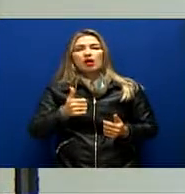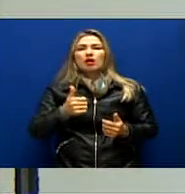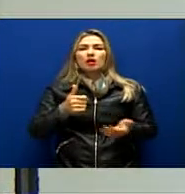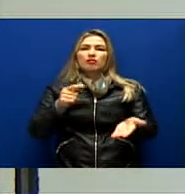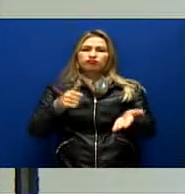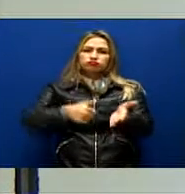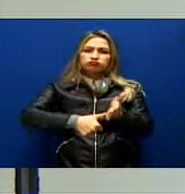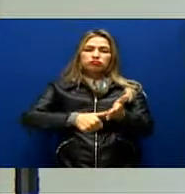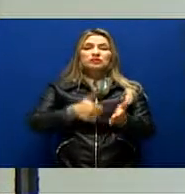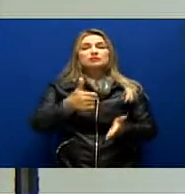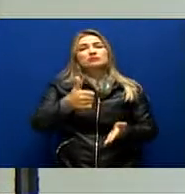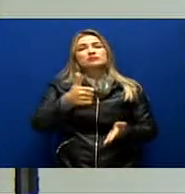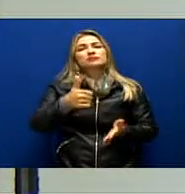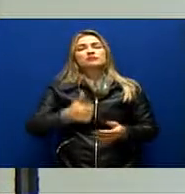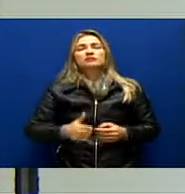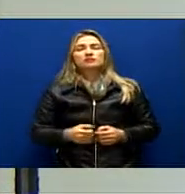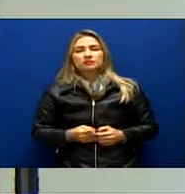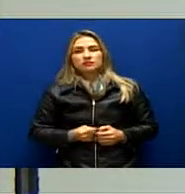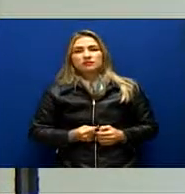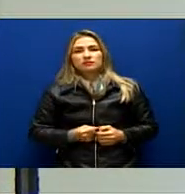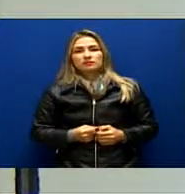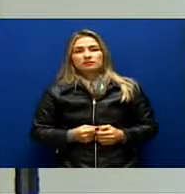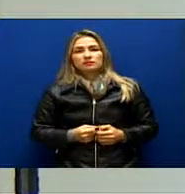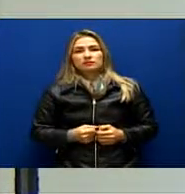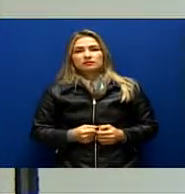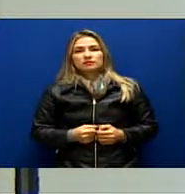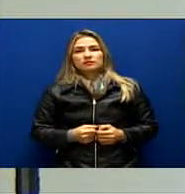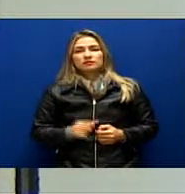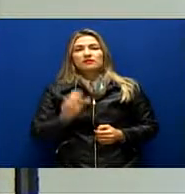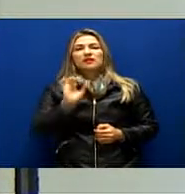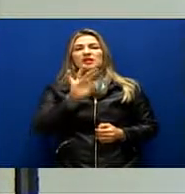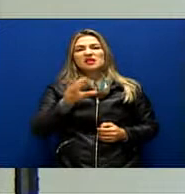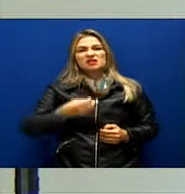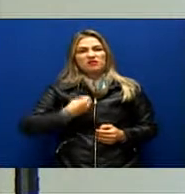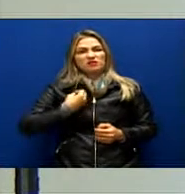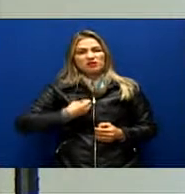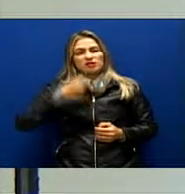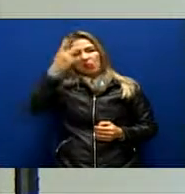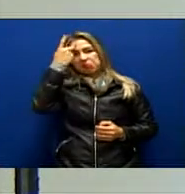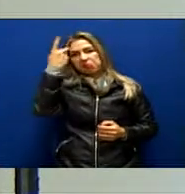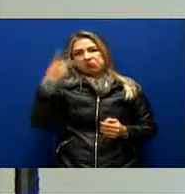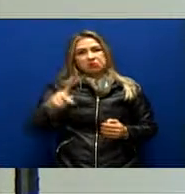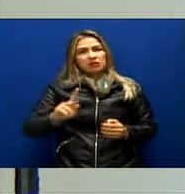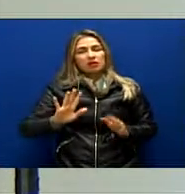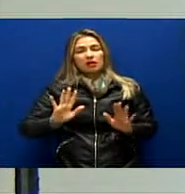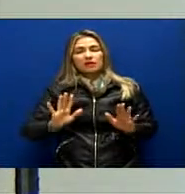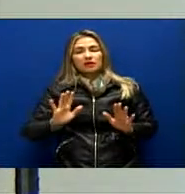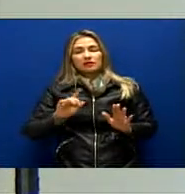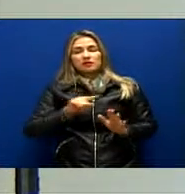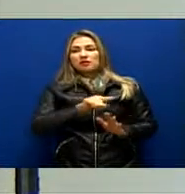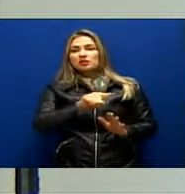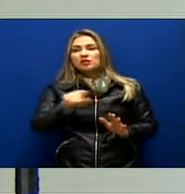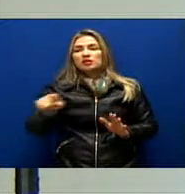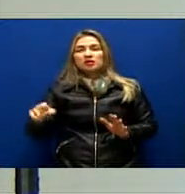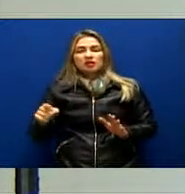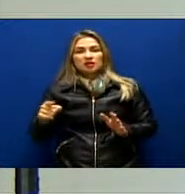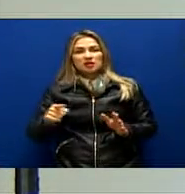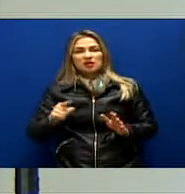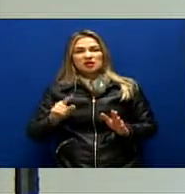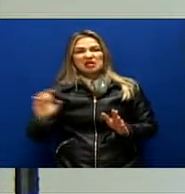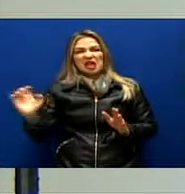Respeito a opção, mas sou contrário à prática. E porque a Bíblia diz que não